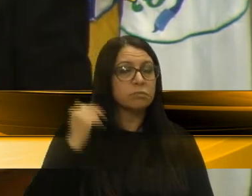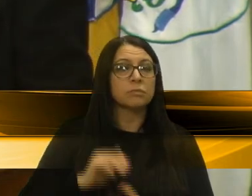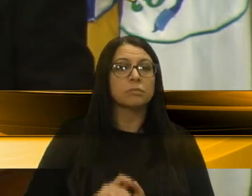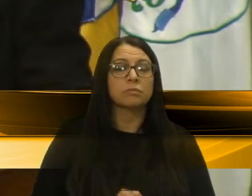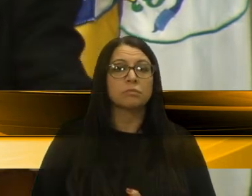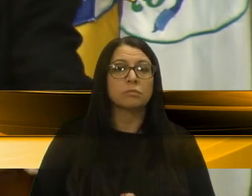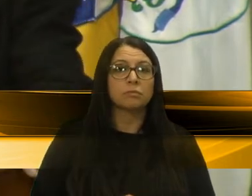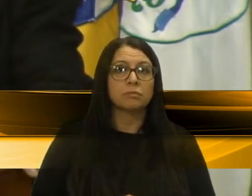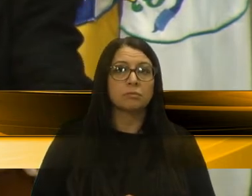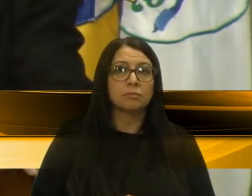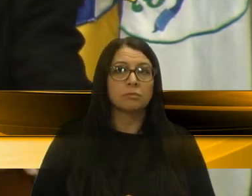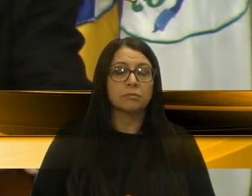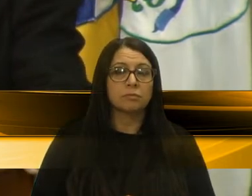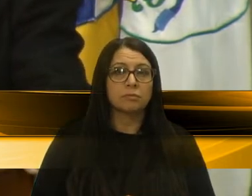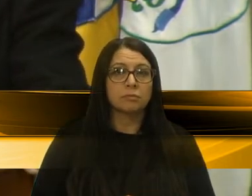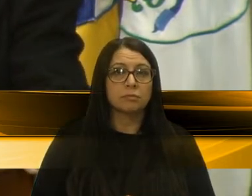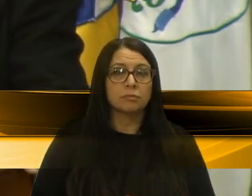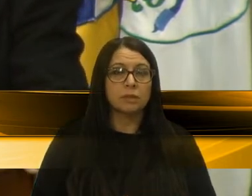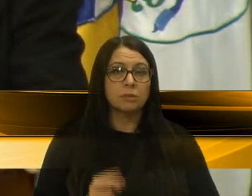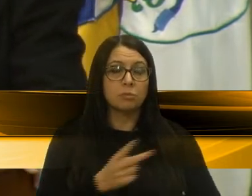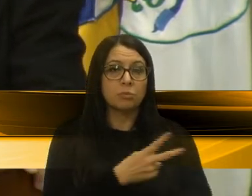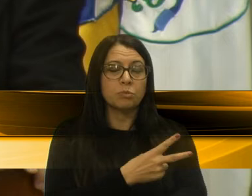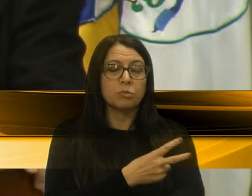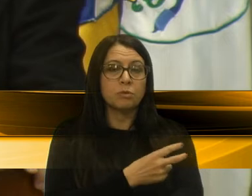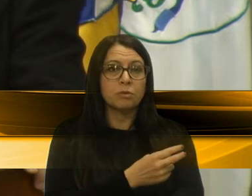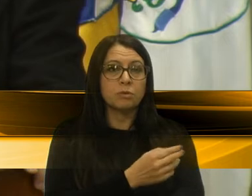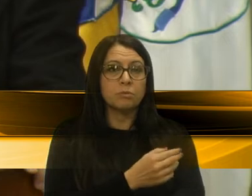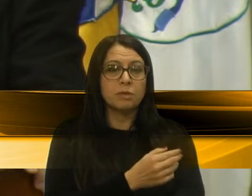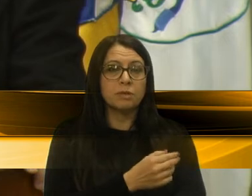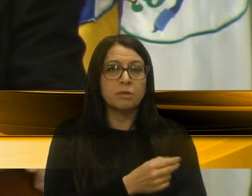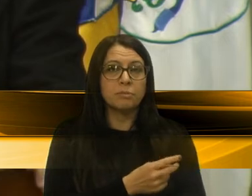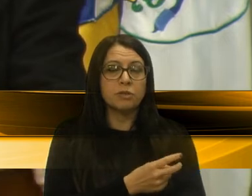após o impeachment da presidente Dilma,